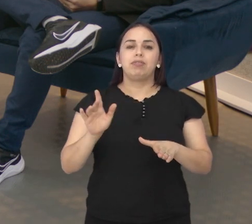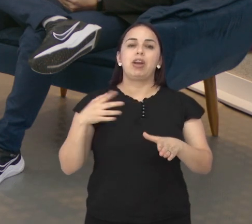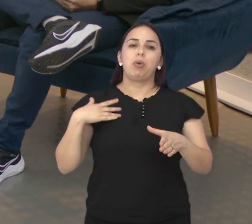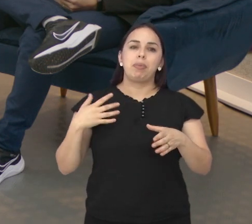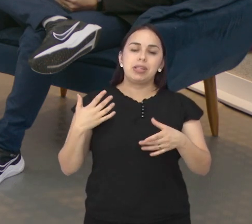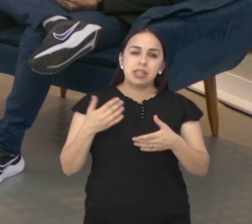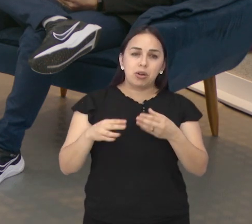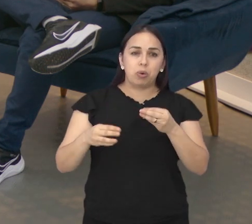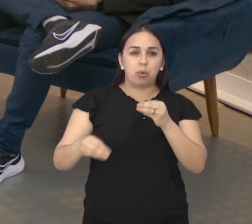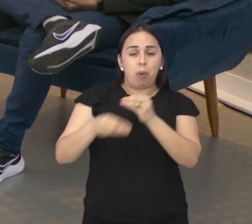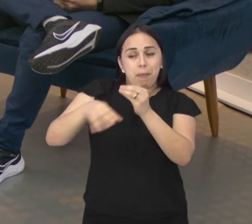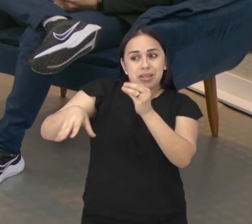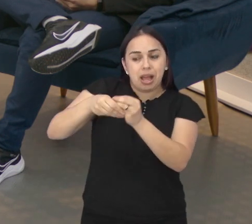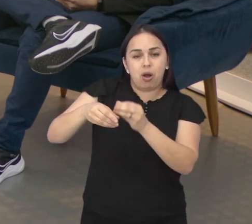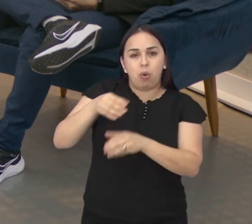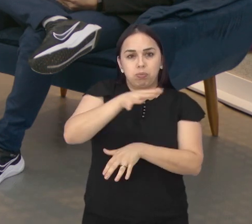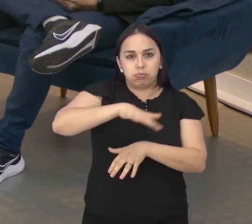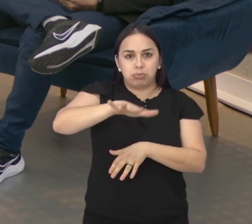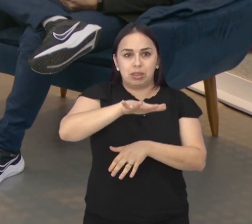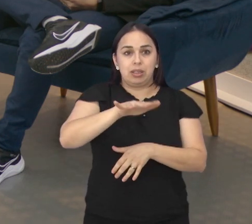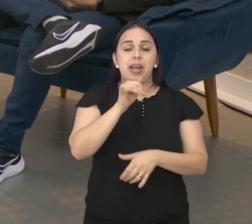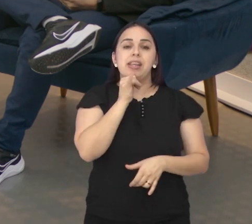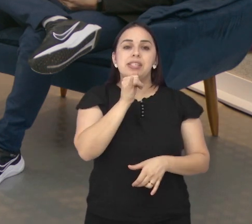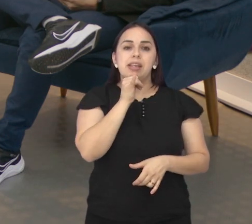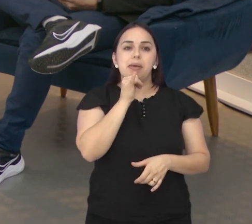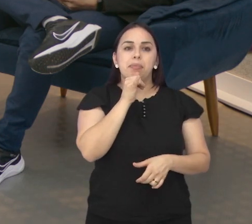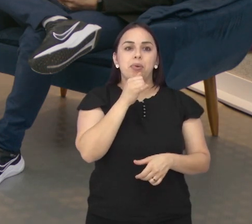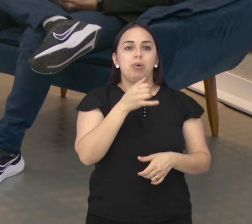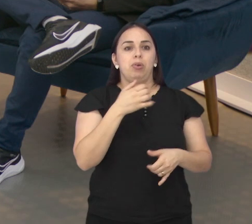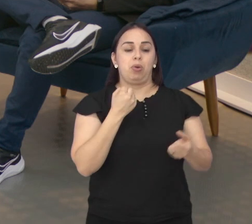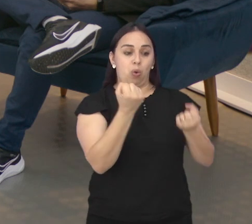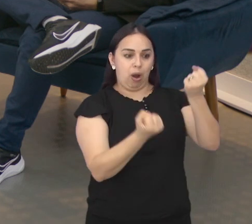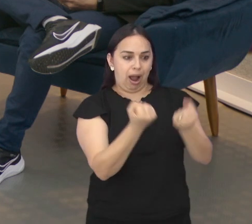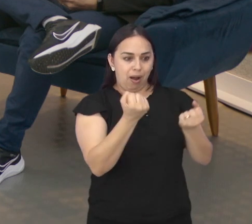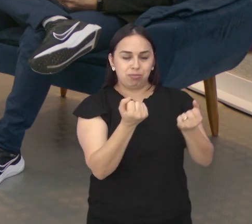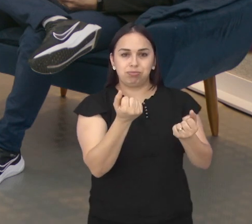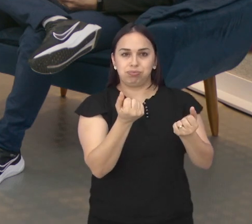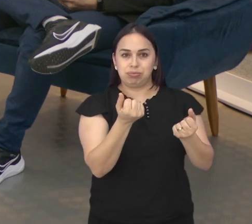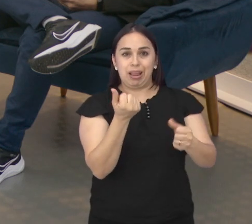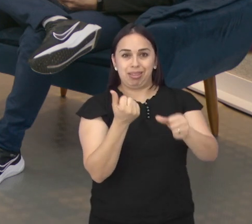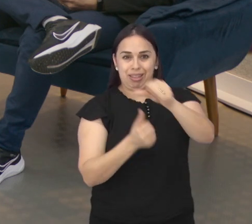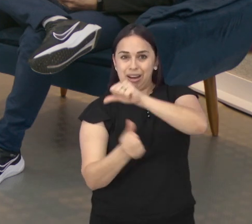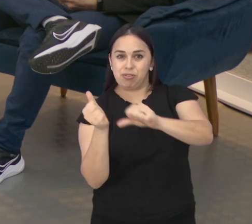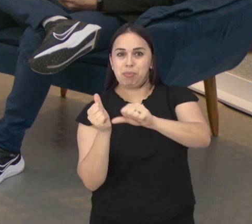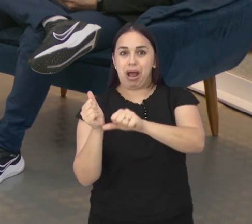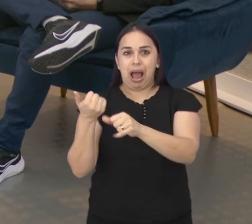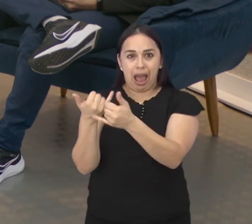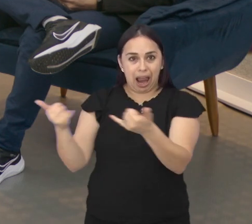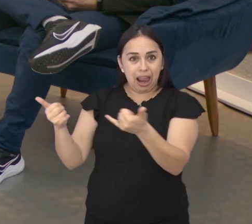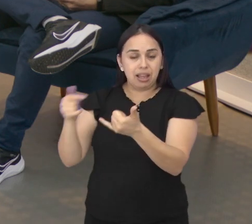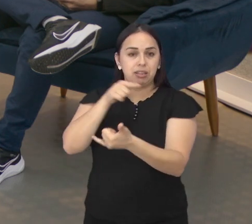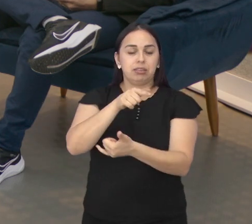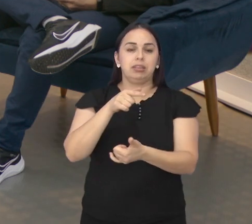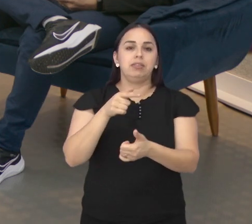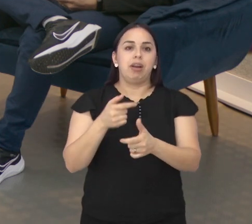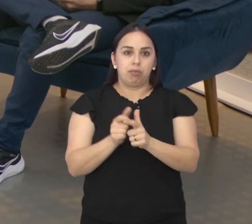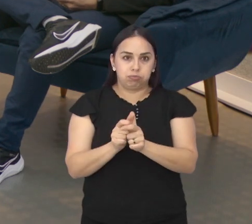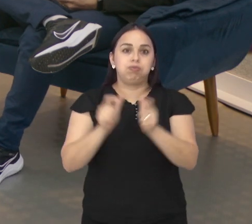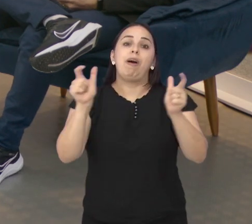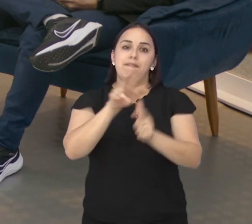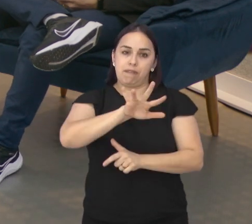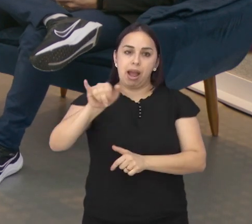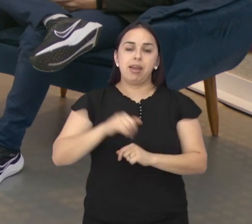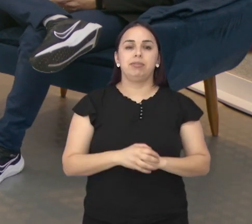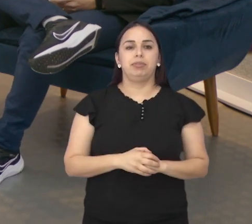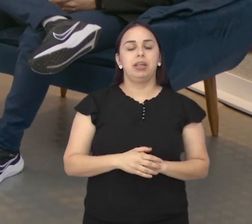mas vão entrar outros nichos de mercado aí. A própria conversão de veículos para elétrico vai ser uma coisa forte em pouco tempo, né? O começo do ano passado a gente